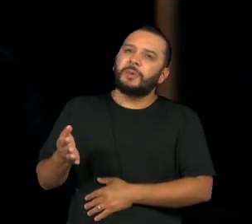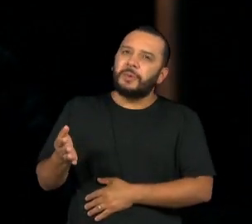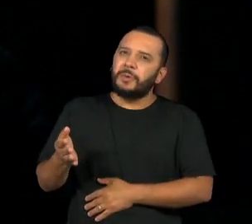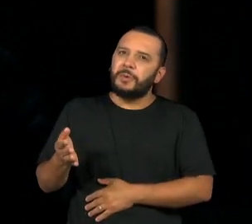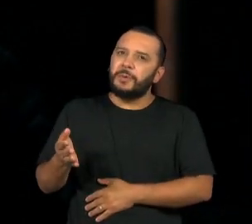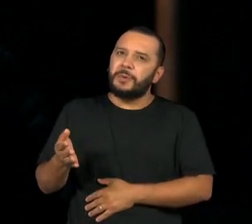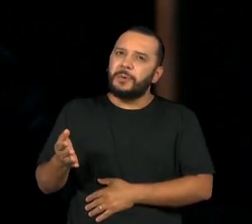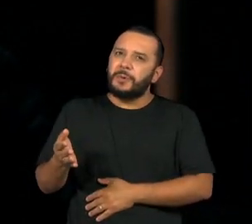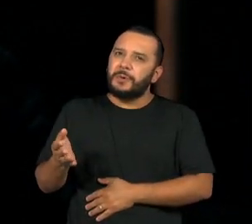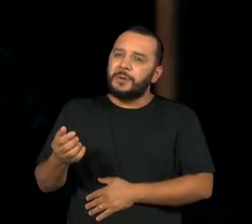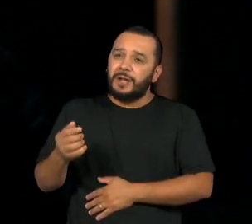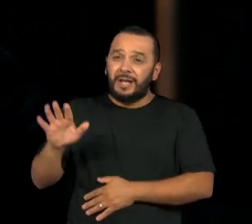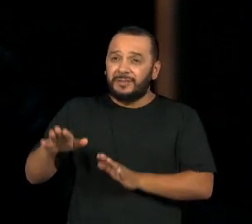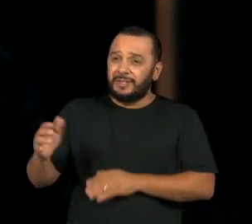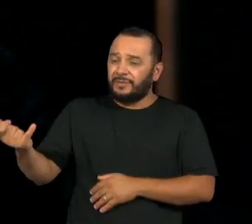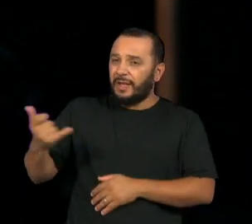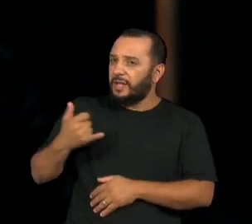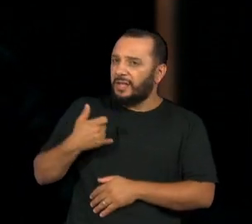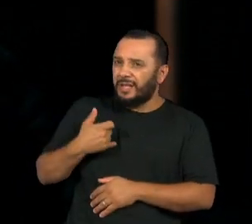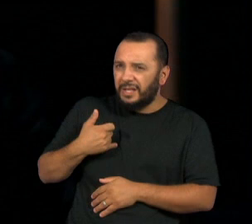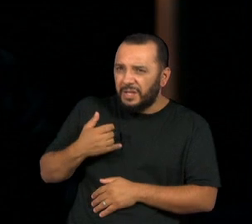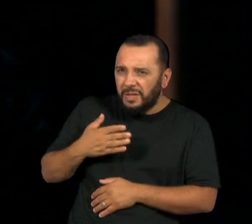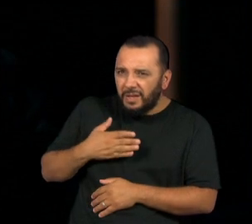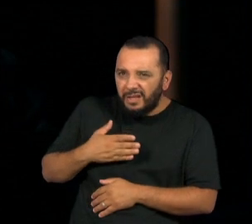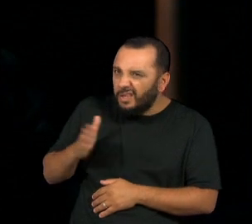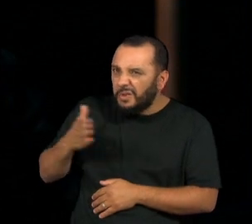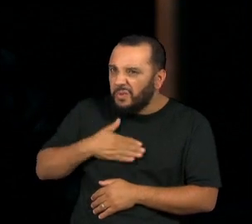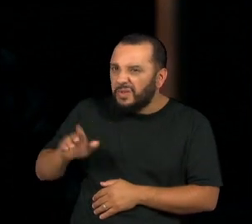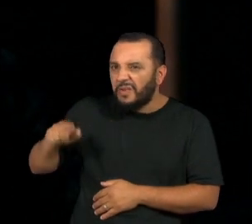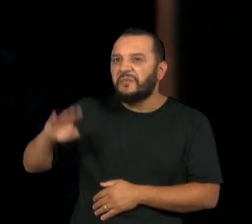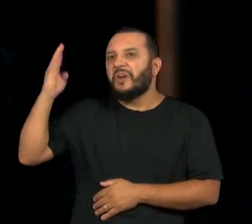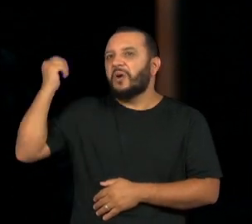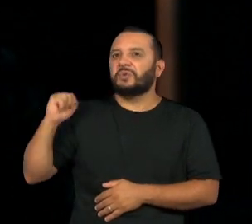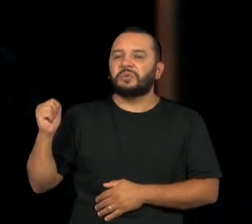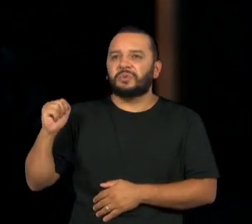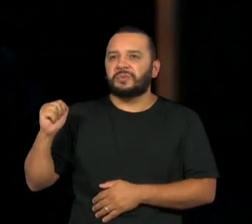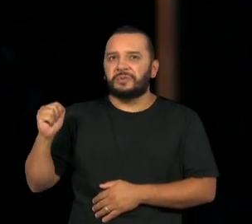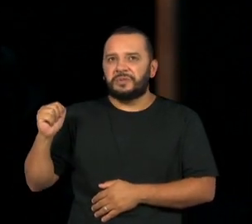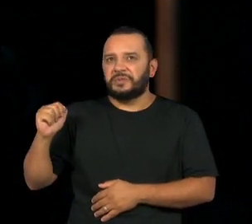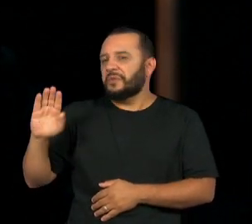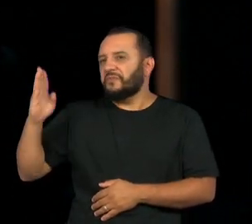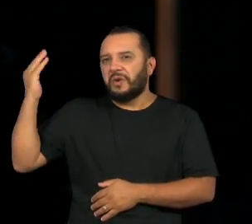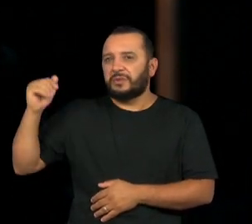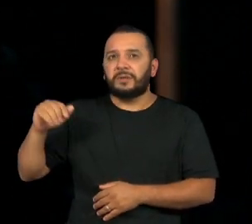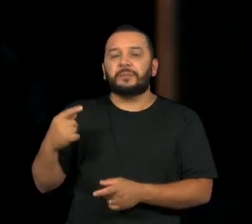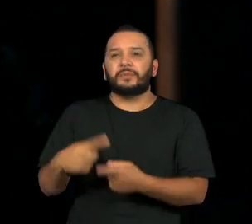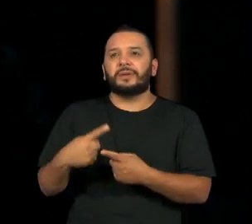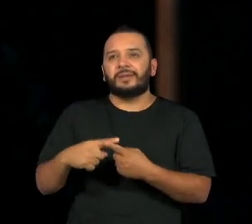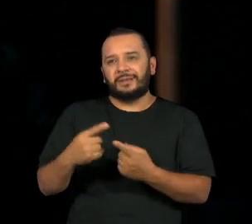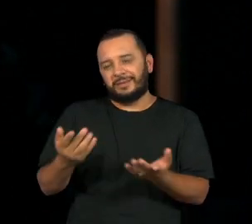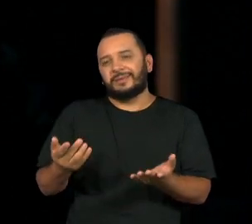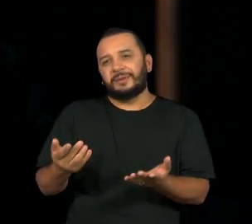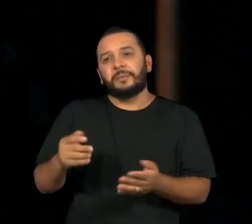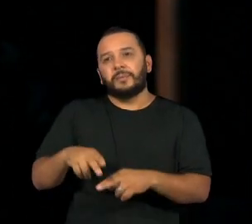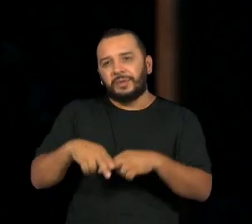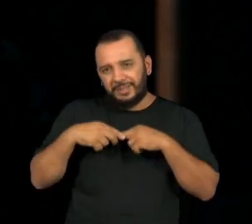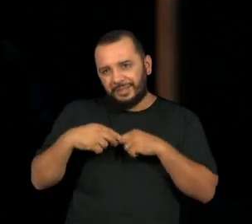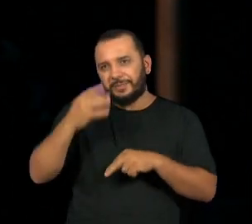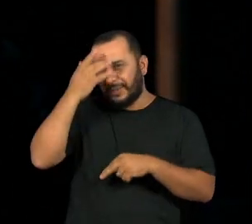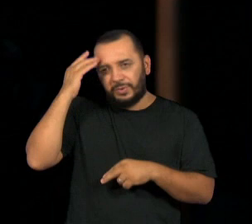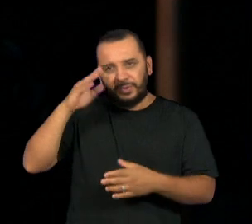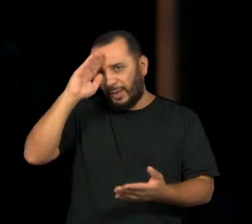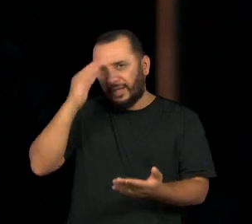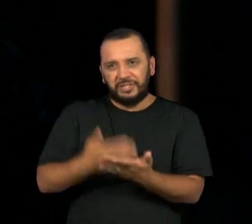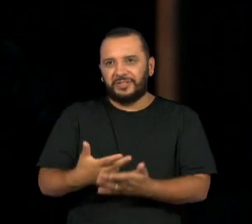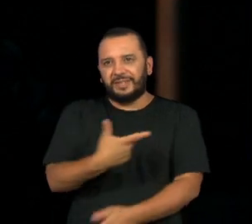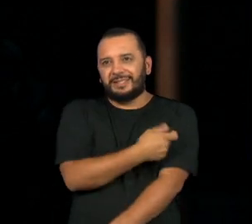se eu escuto uma coisa que não me agrada, aquilo é falso. É por isso que tem tanta gente que não acredita em vacina. A pessoa